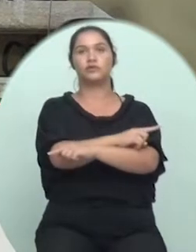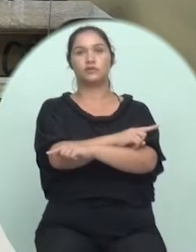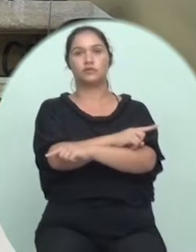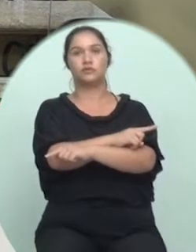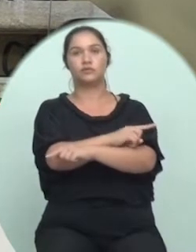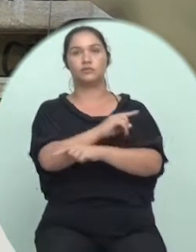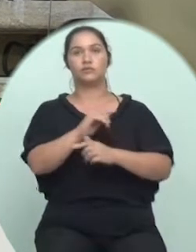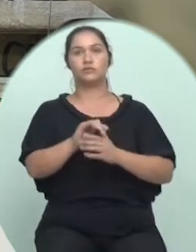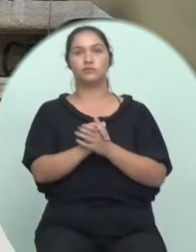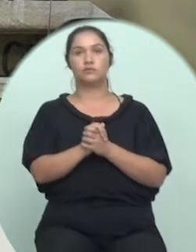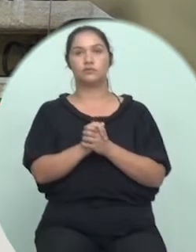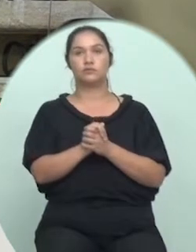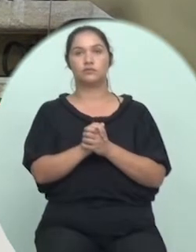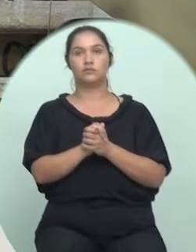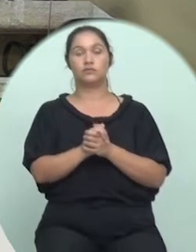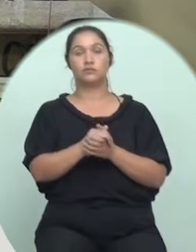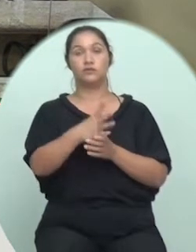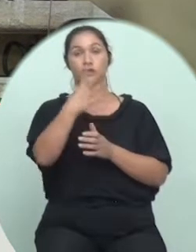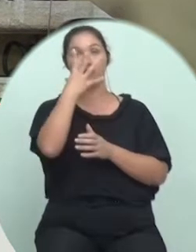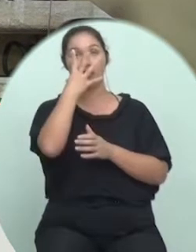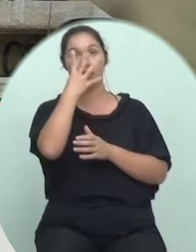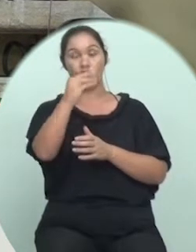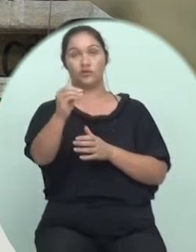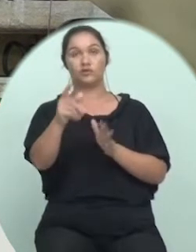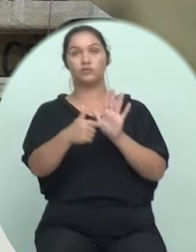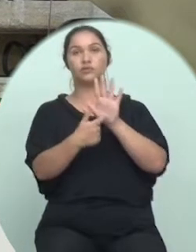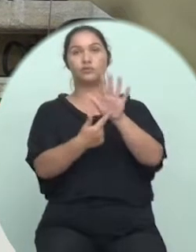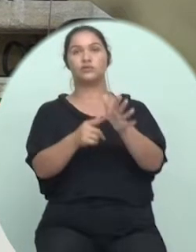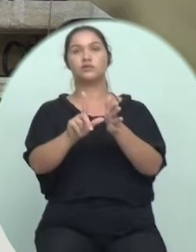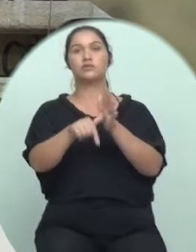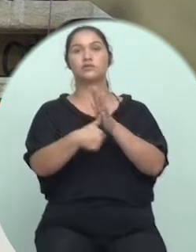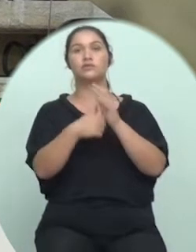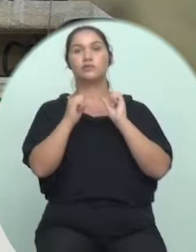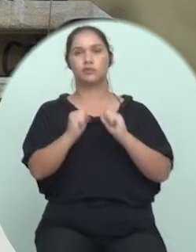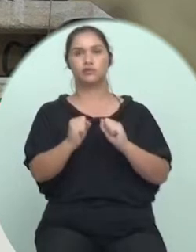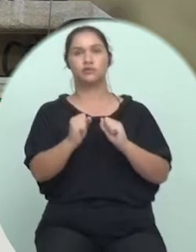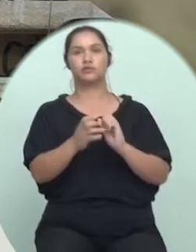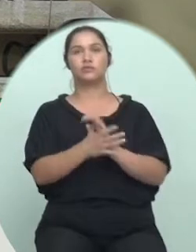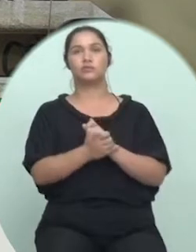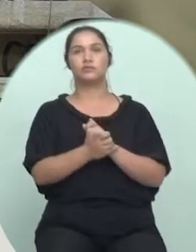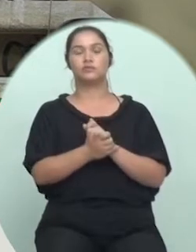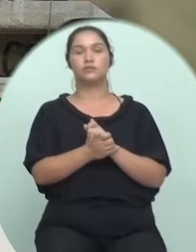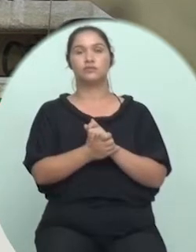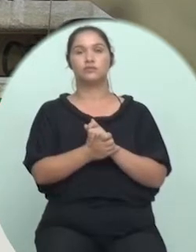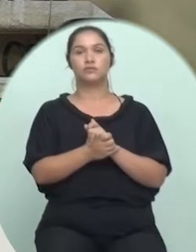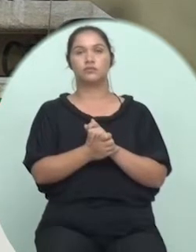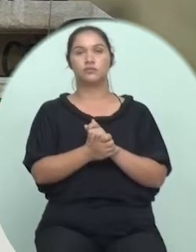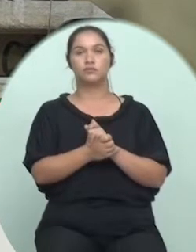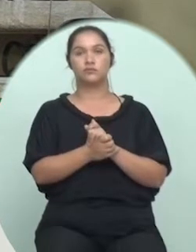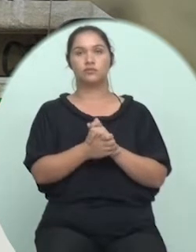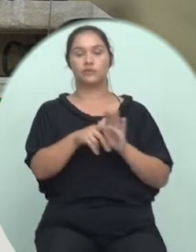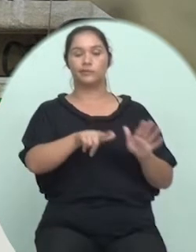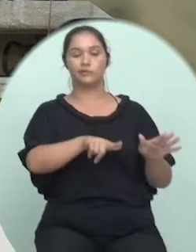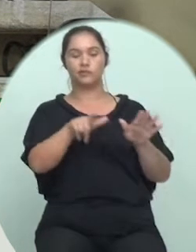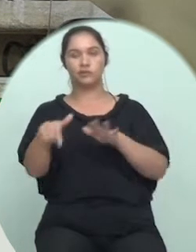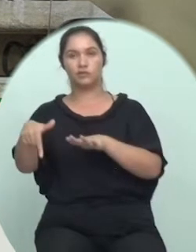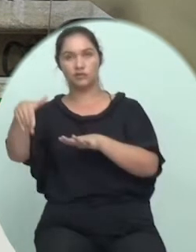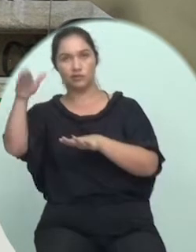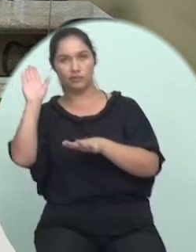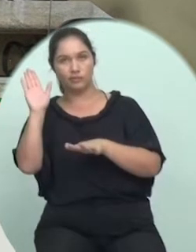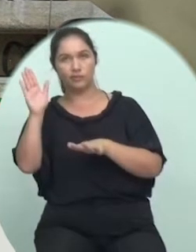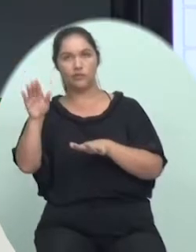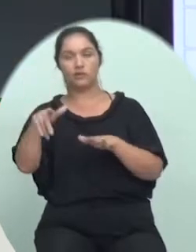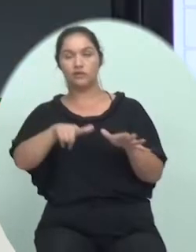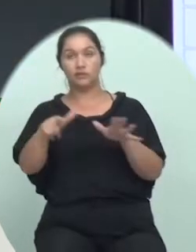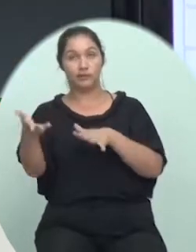Alexandrina, até tem umas fotos ali para colocar depois, por favor. Foi da semana passada, aquela que deu aquela chuvarada também,